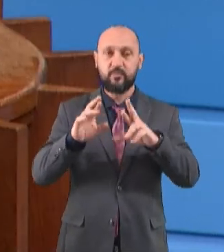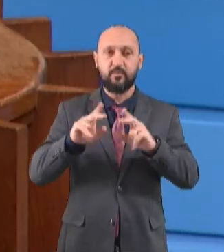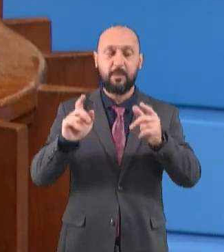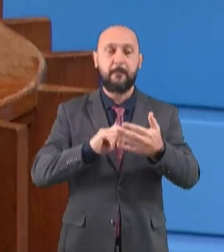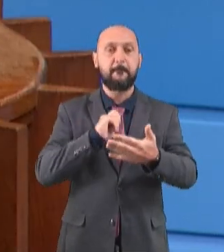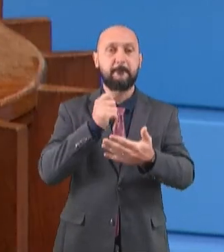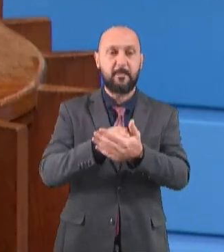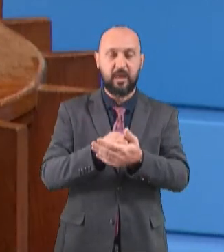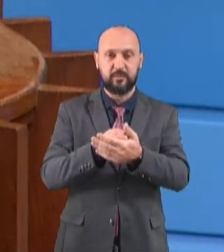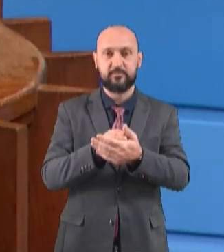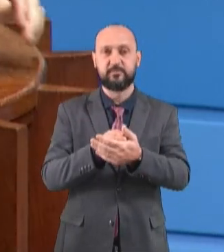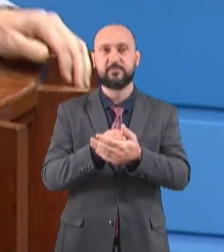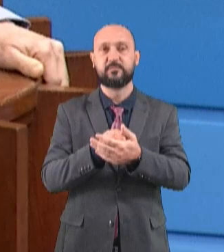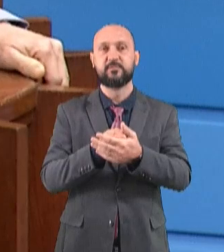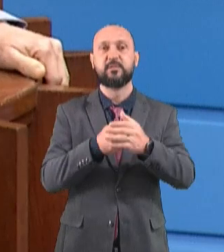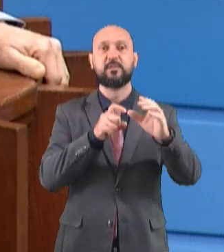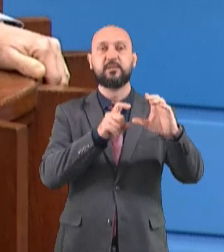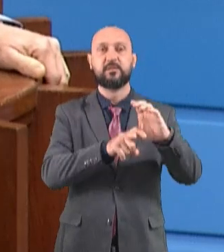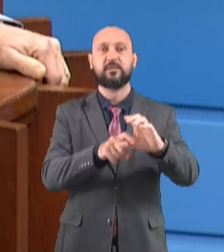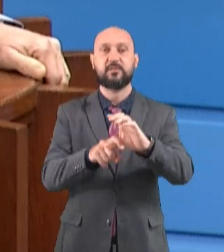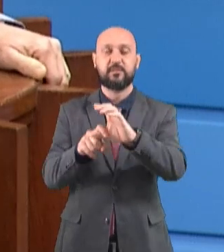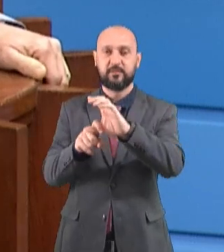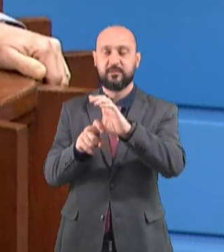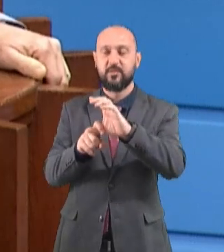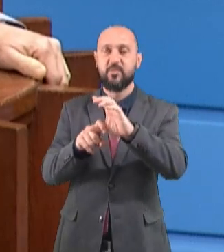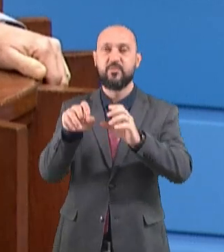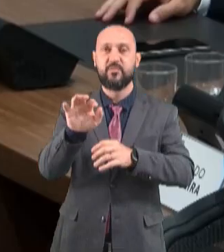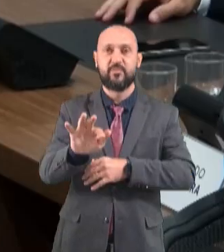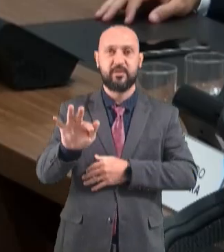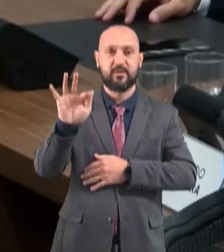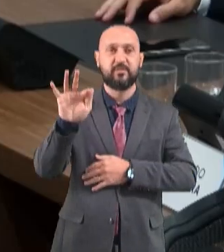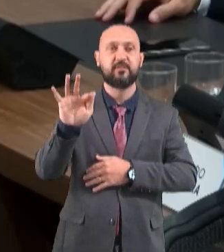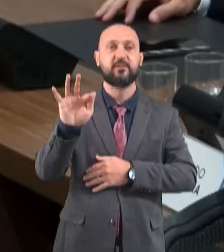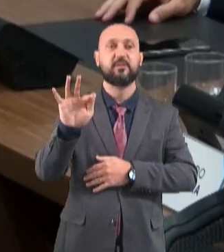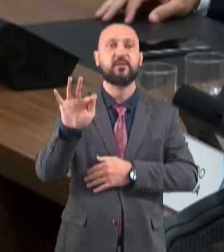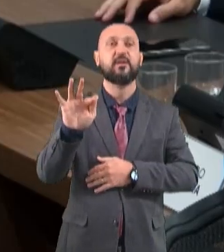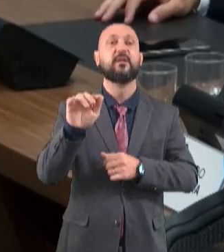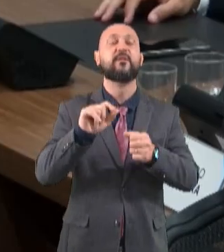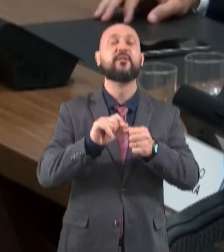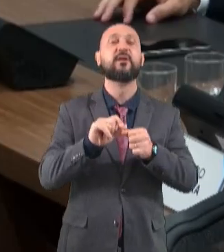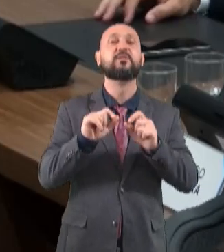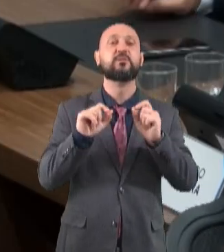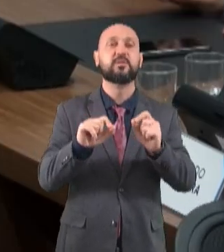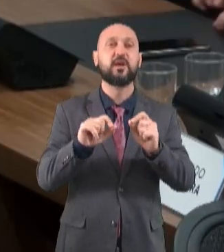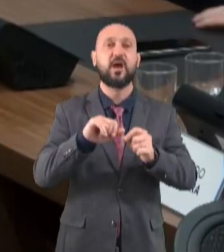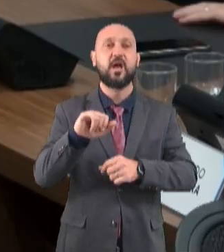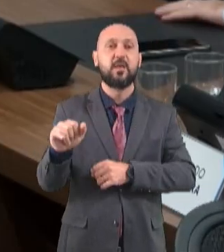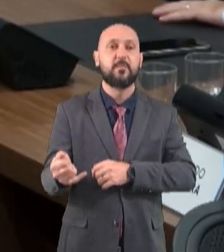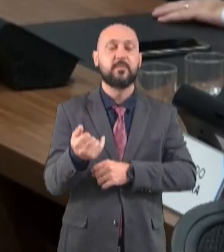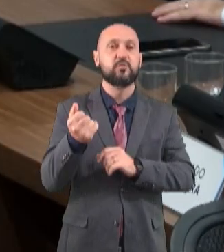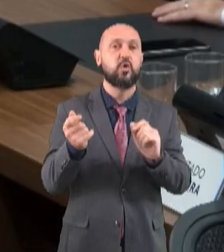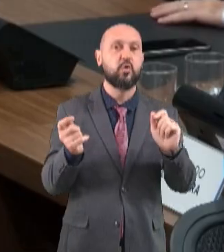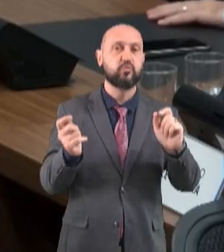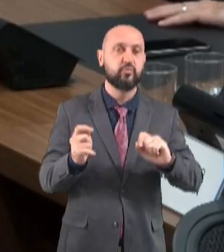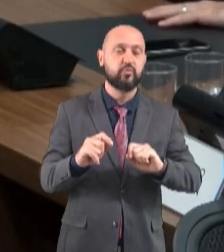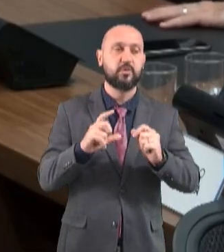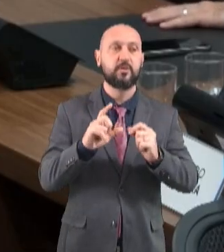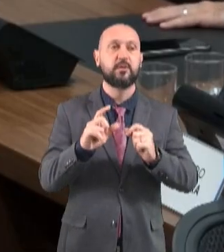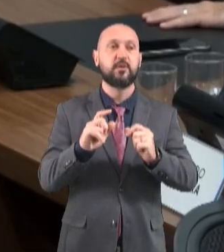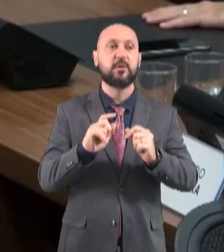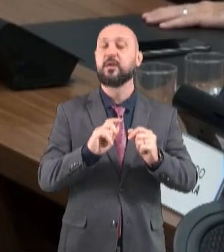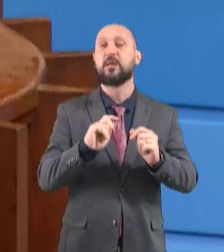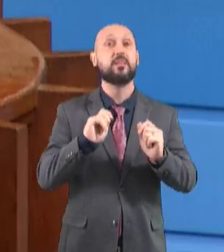para pagamentos de débitos de tributos federais, ele acaba, obviamente, aproveitando essa condição e